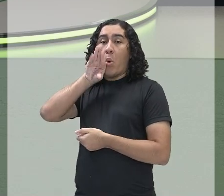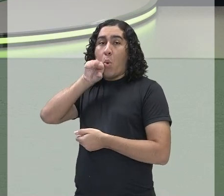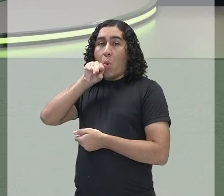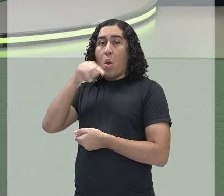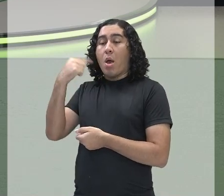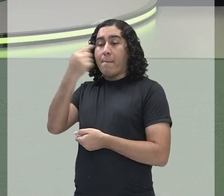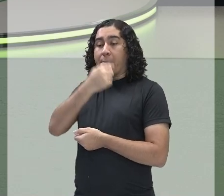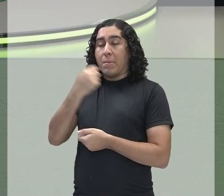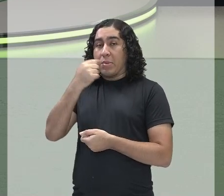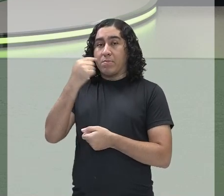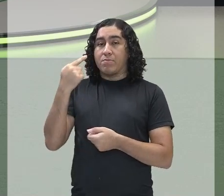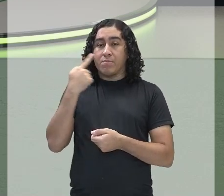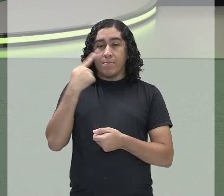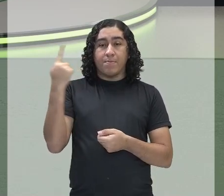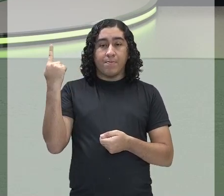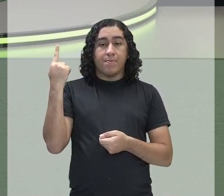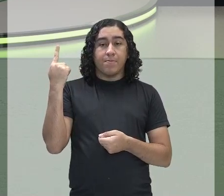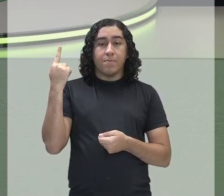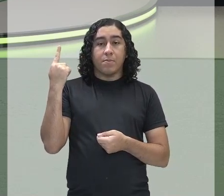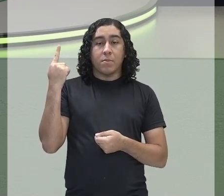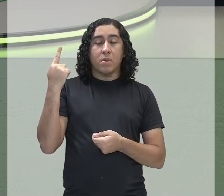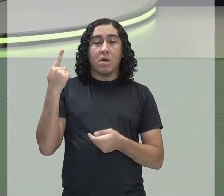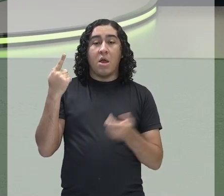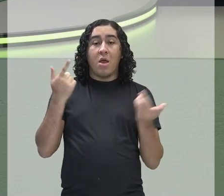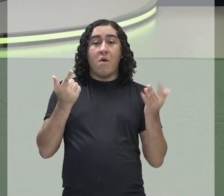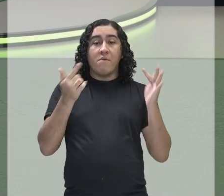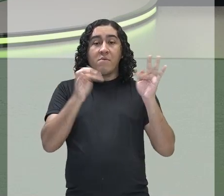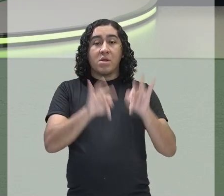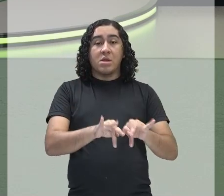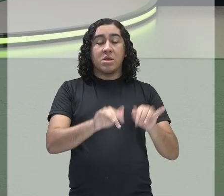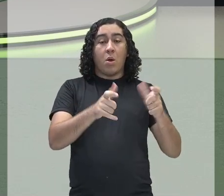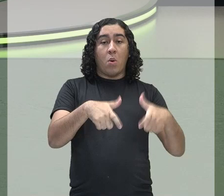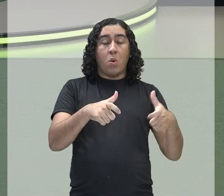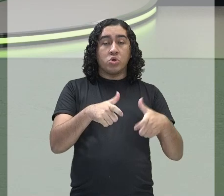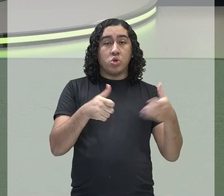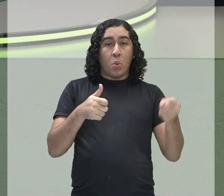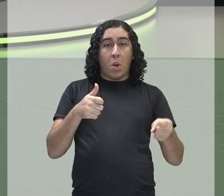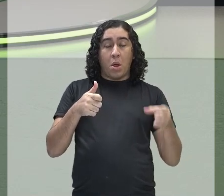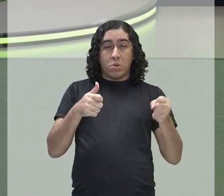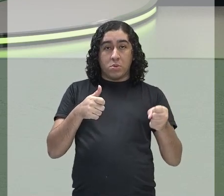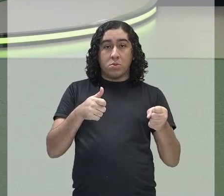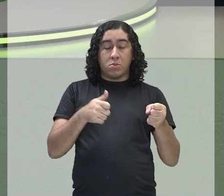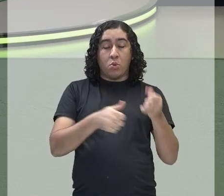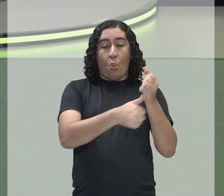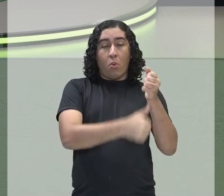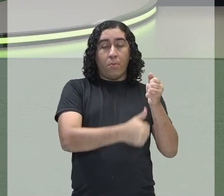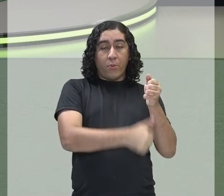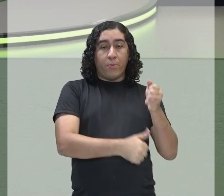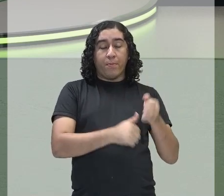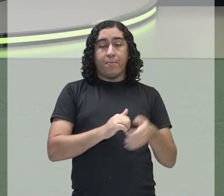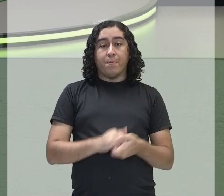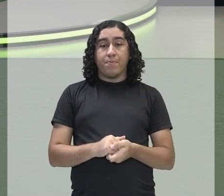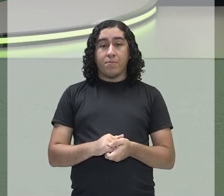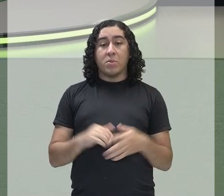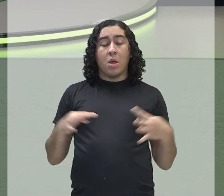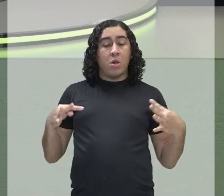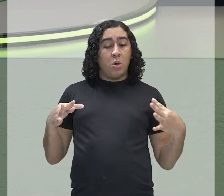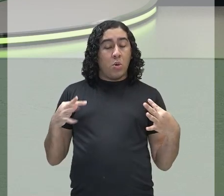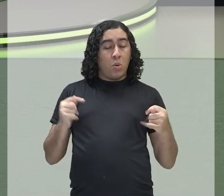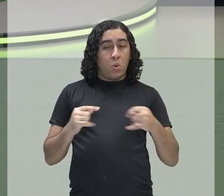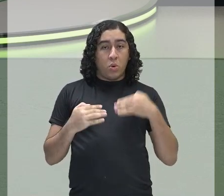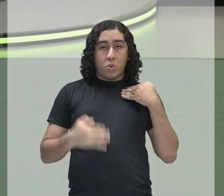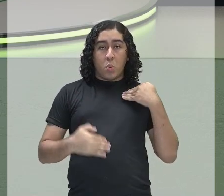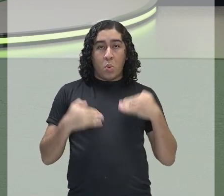gente observa aí ao centro, e vai finalizar no ânus, né? Então, ele vai percorrer todo um